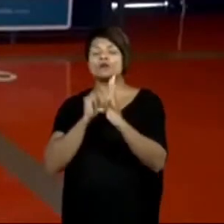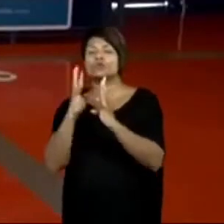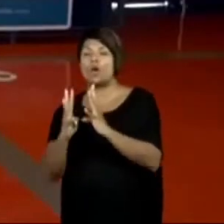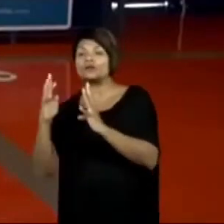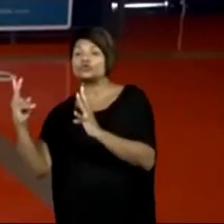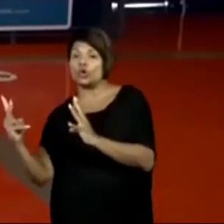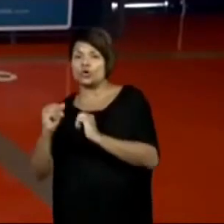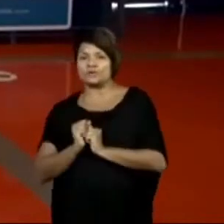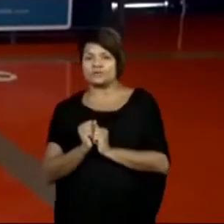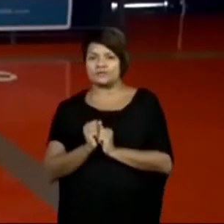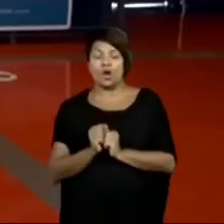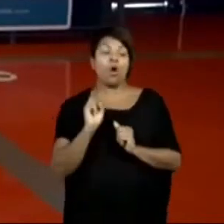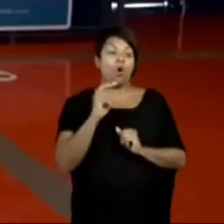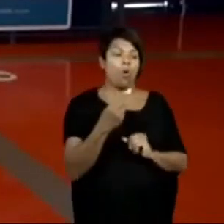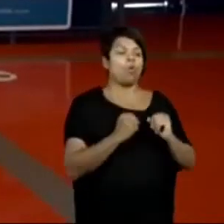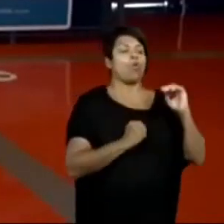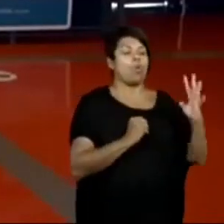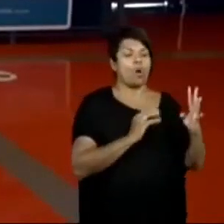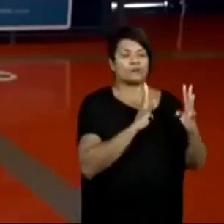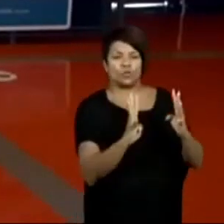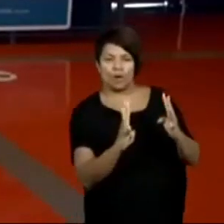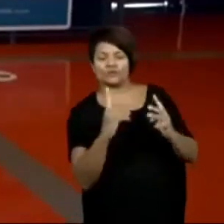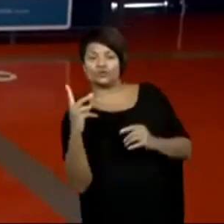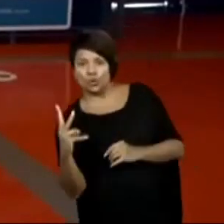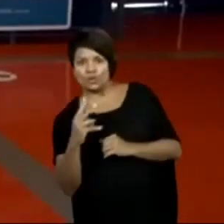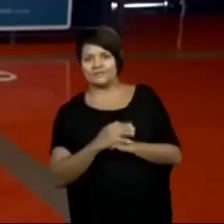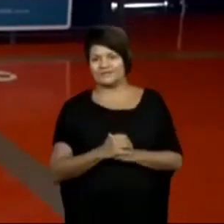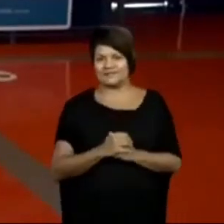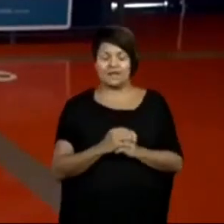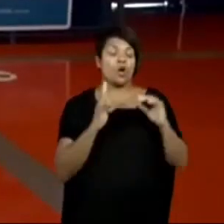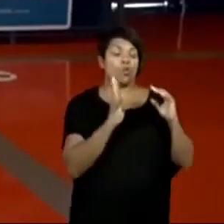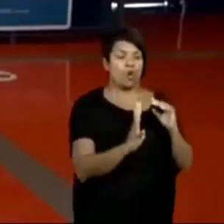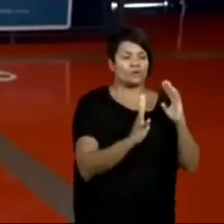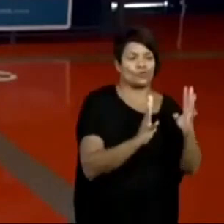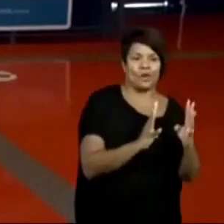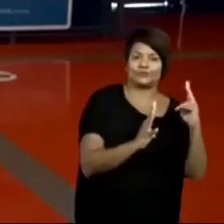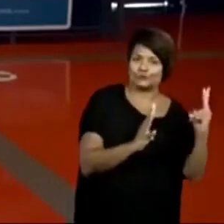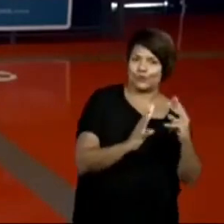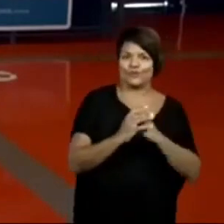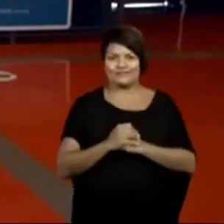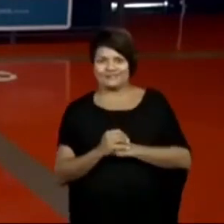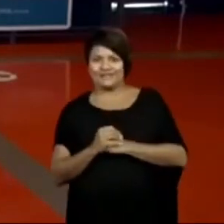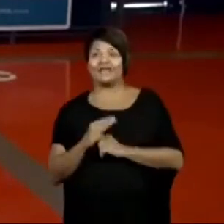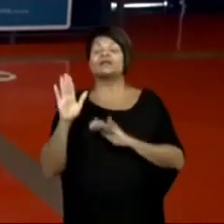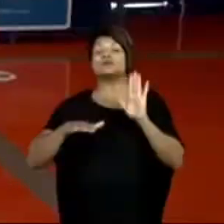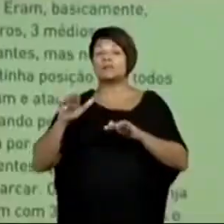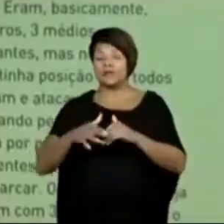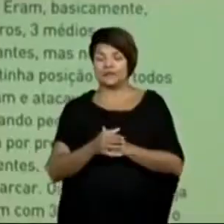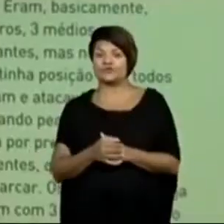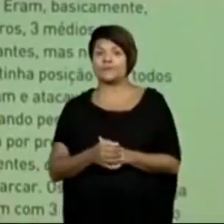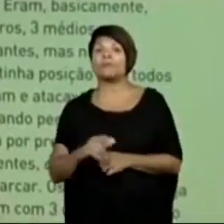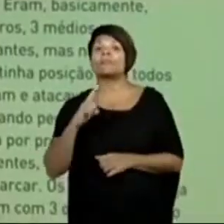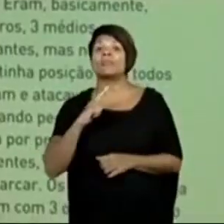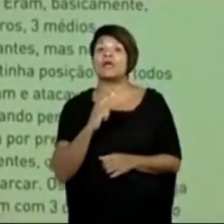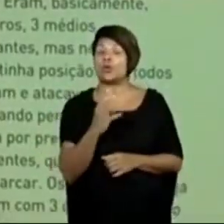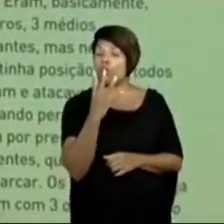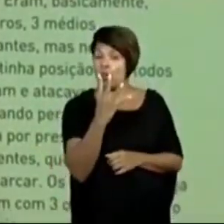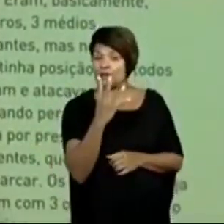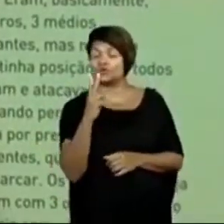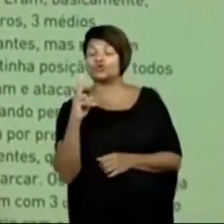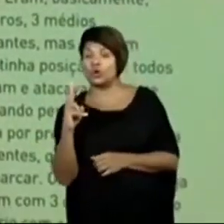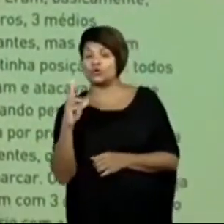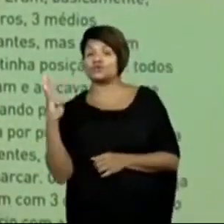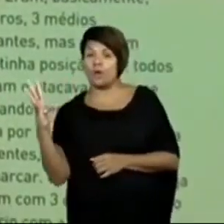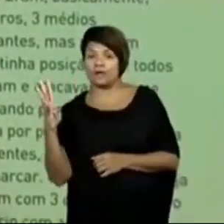tático, conforme a posição dos jogadores, ele é 4-4-2. Tem mais, Fran? Temos o 4-2-4, é o